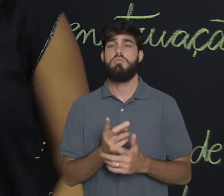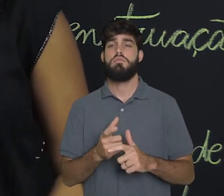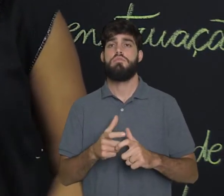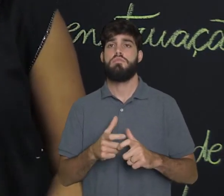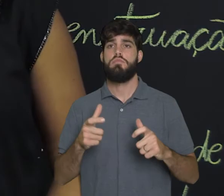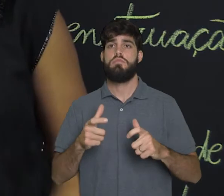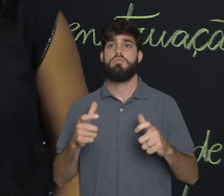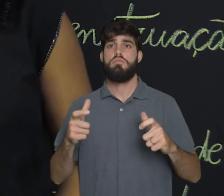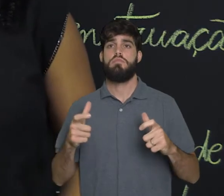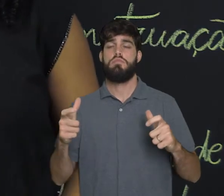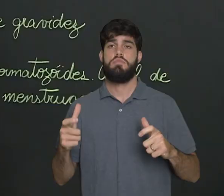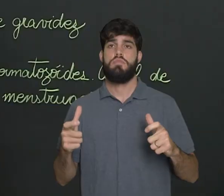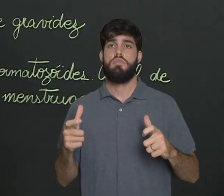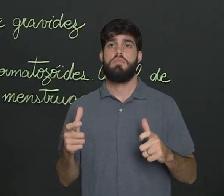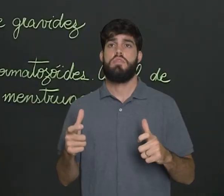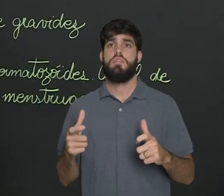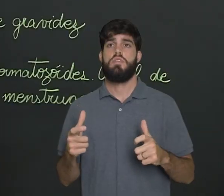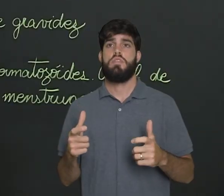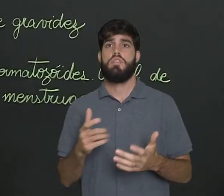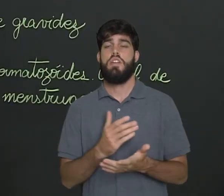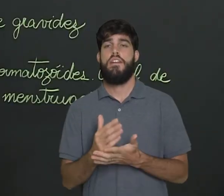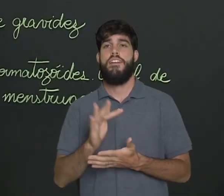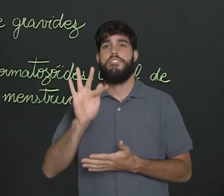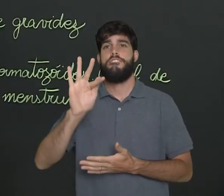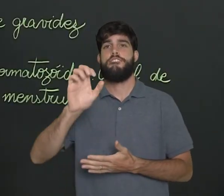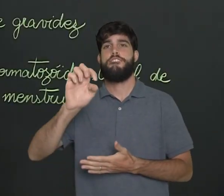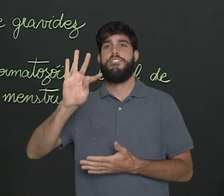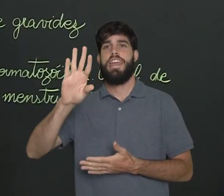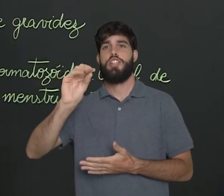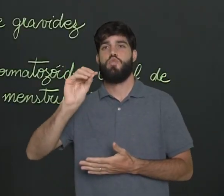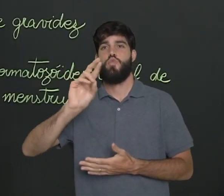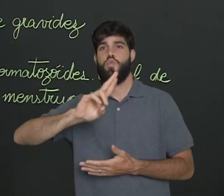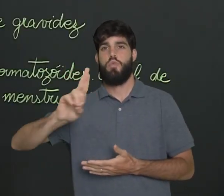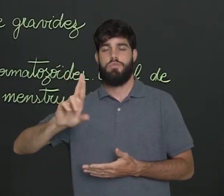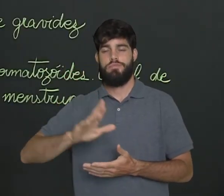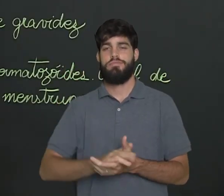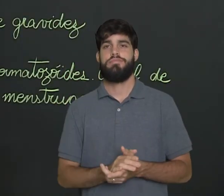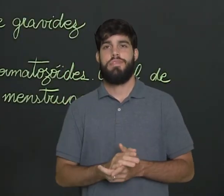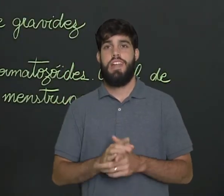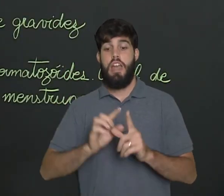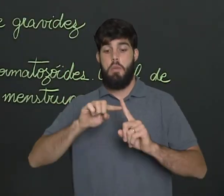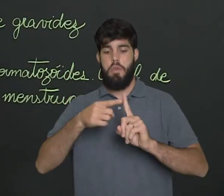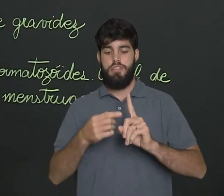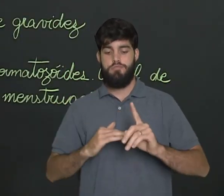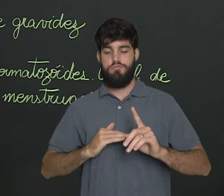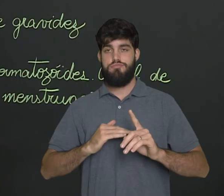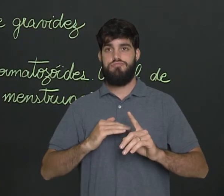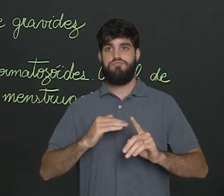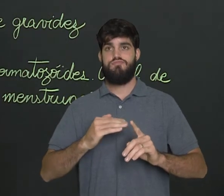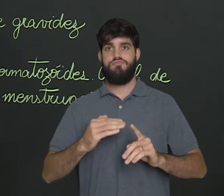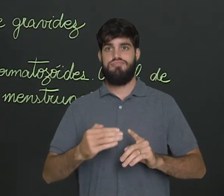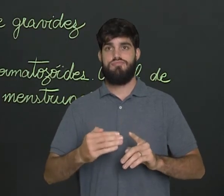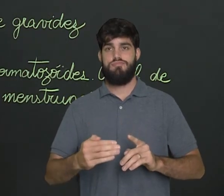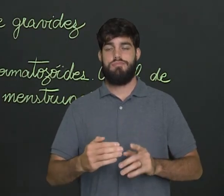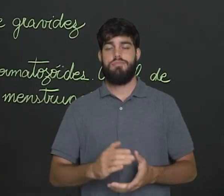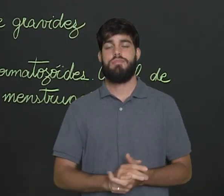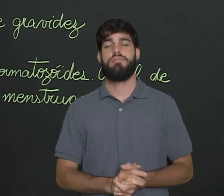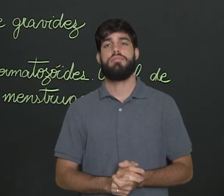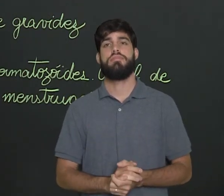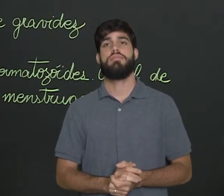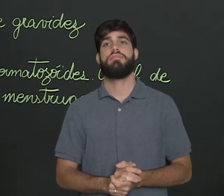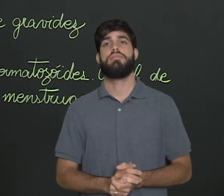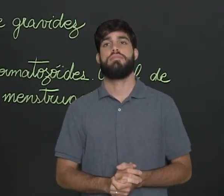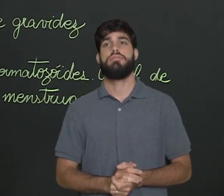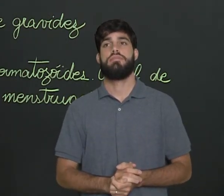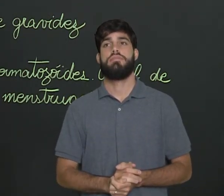embrião, ele vai crescendo, paramos de chamar de embrião, passamos a chamá-lo de feto, essa barriga vai se projetando, por